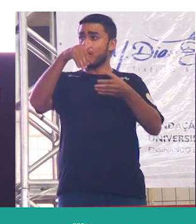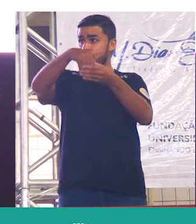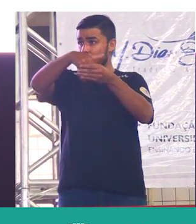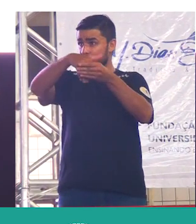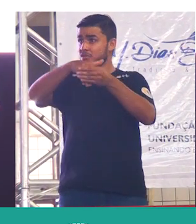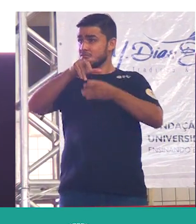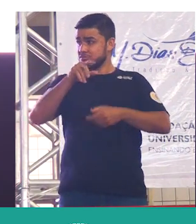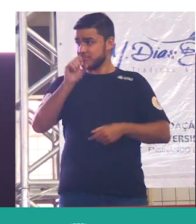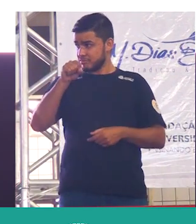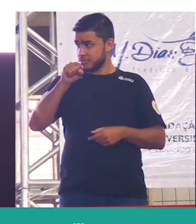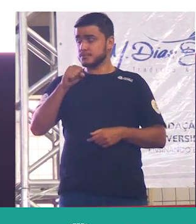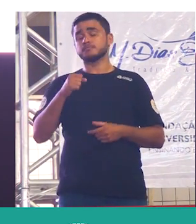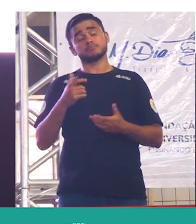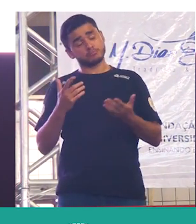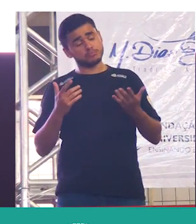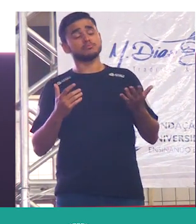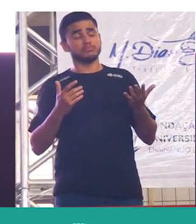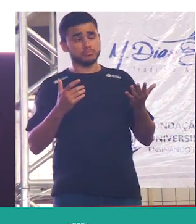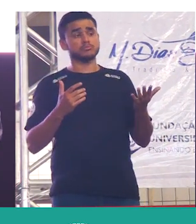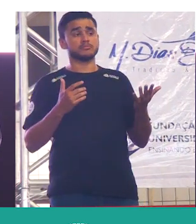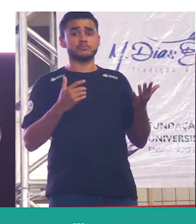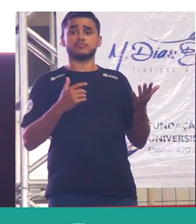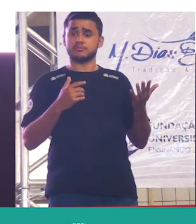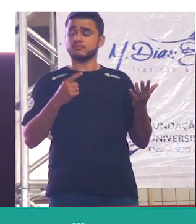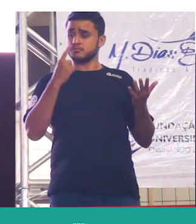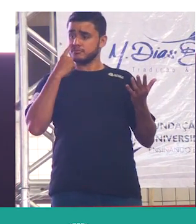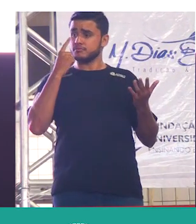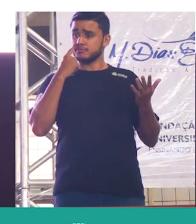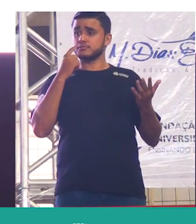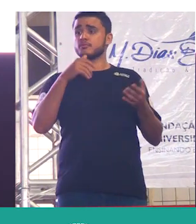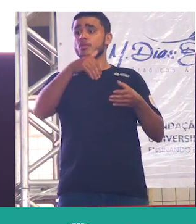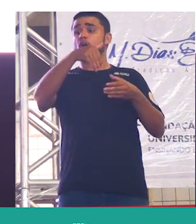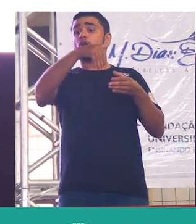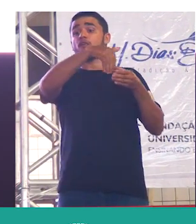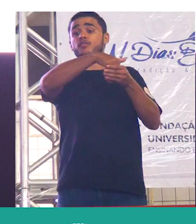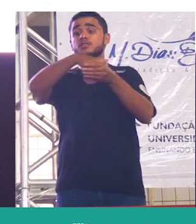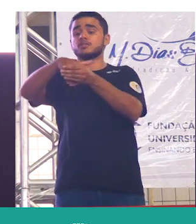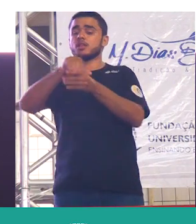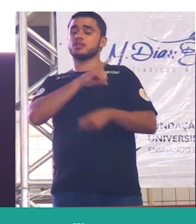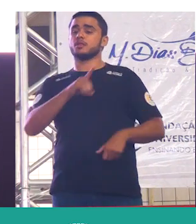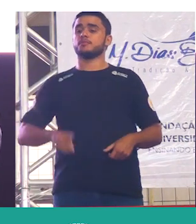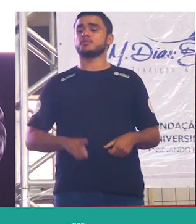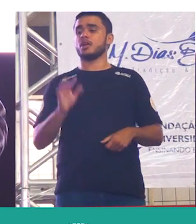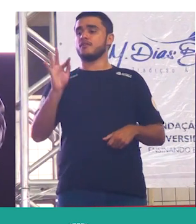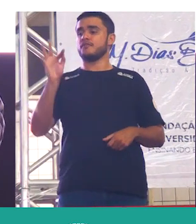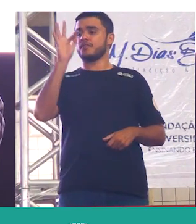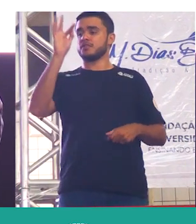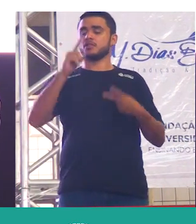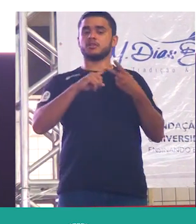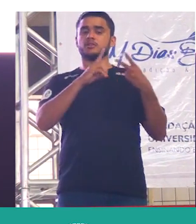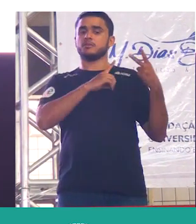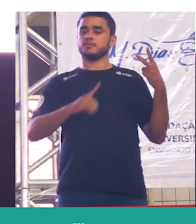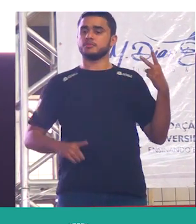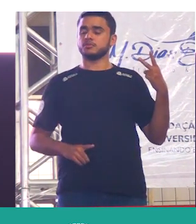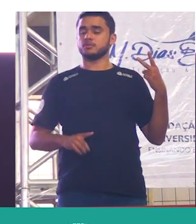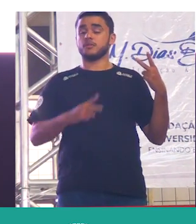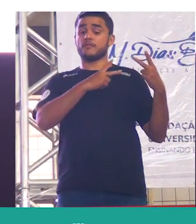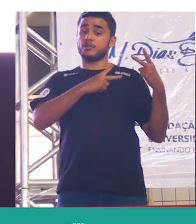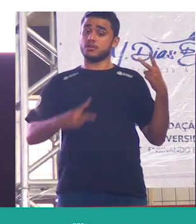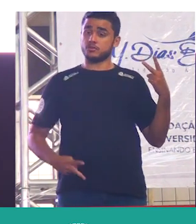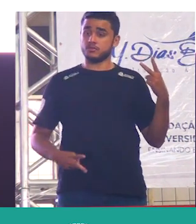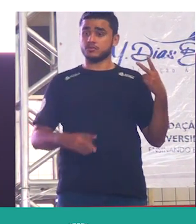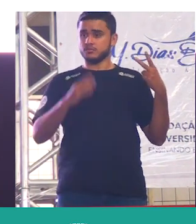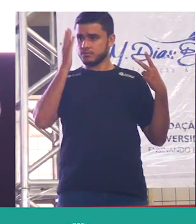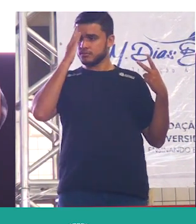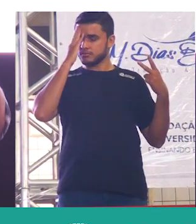coisa? Sim, votaríamos para o legislativo. Nós continuávamos votando para